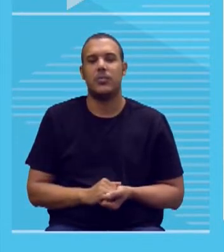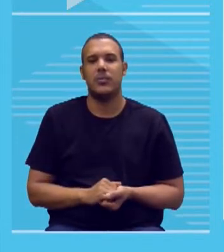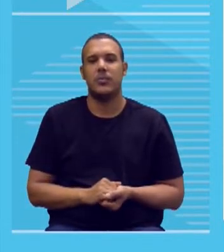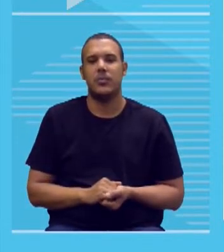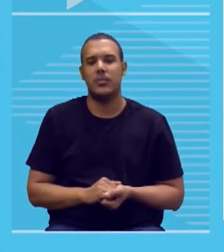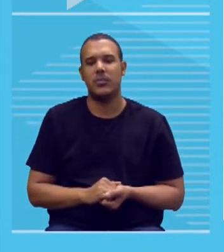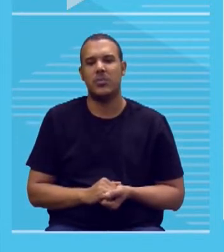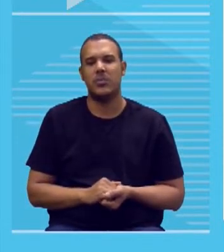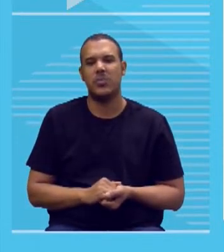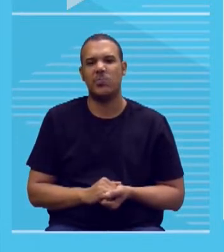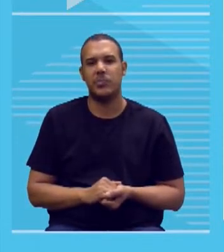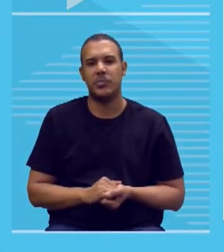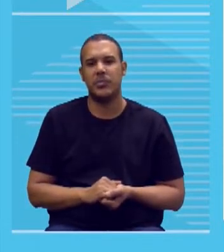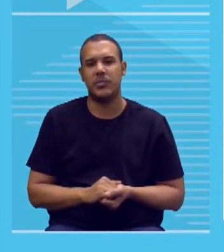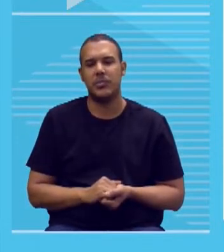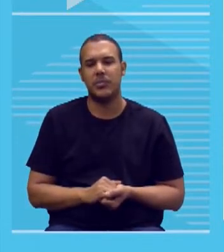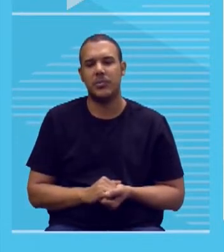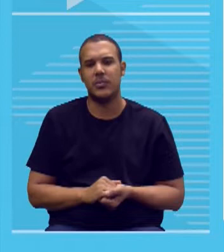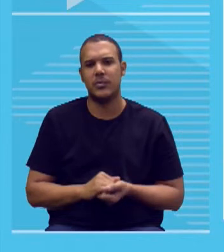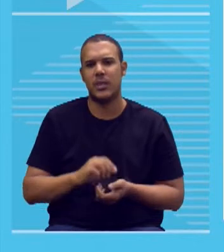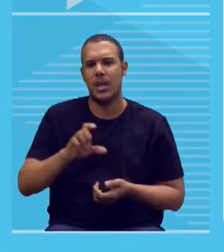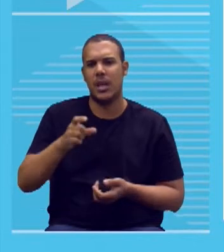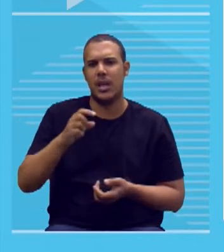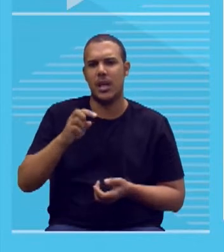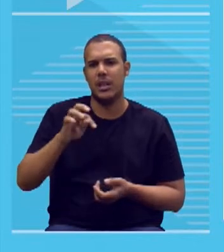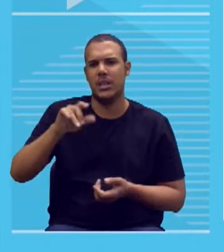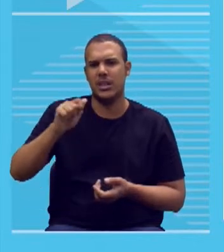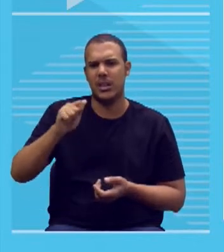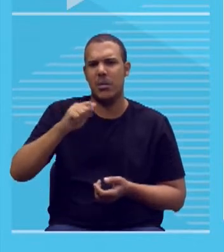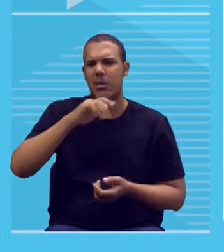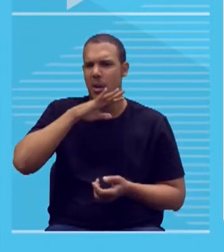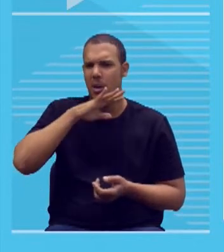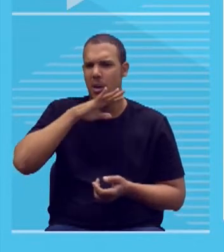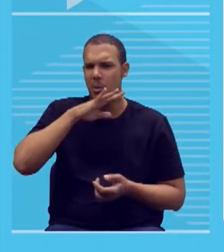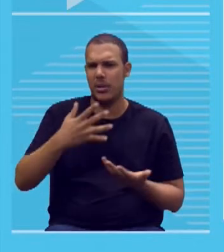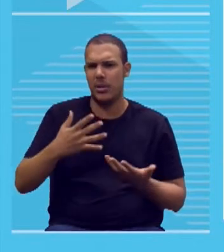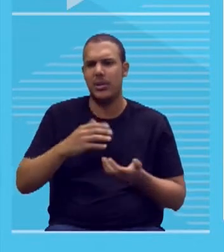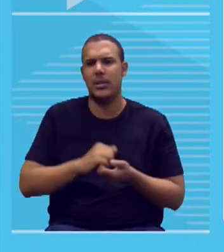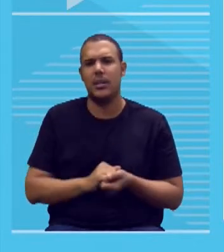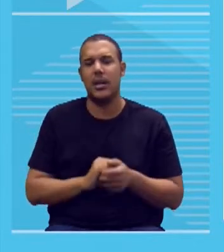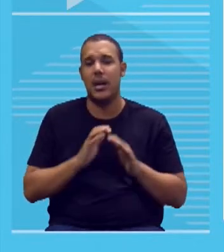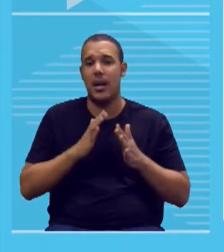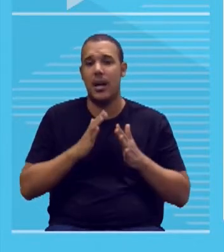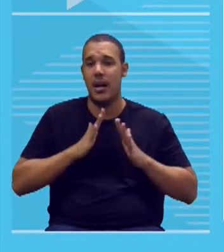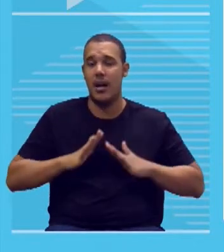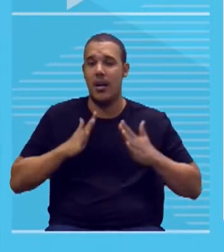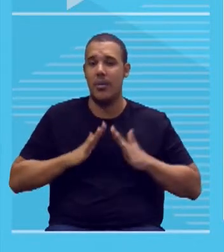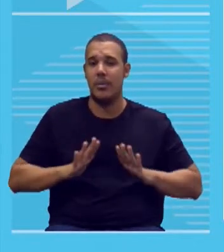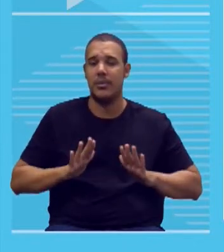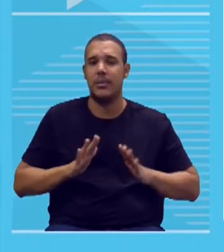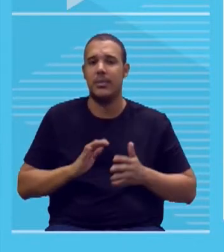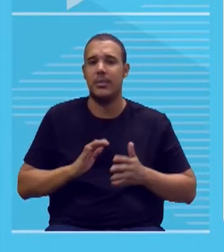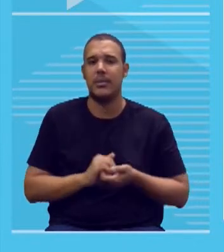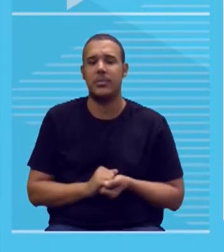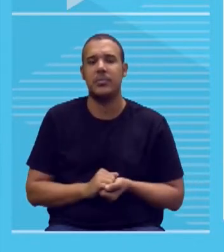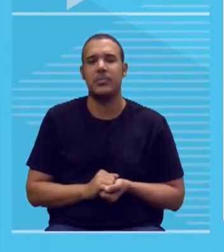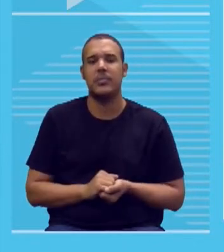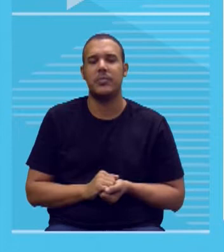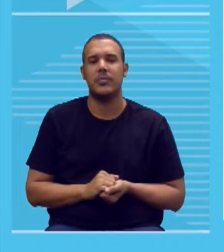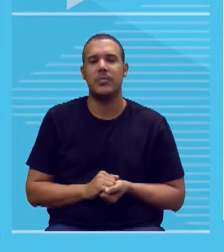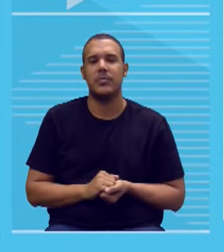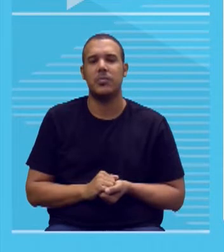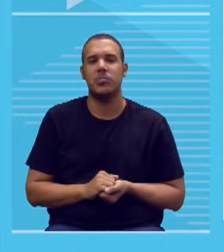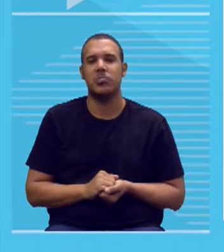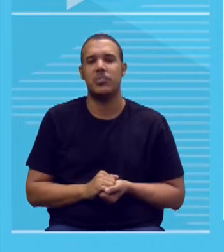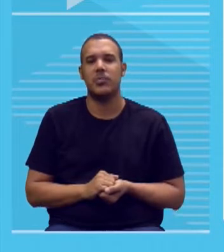e lá Professor extinção não é uma coisa ruim calma não é bem por aí galera a coisa não é bem